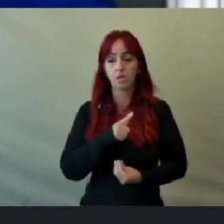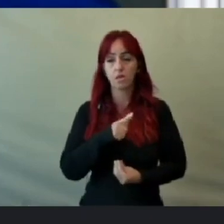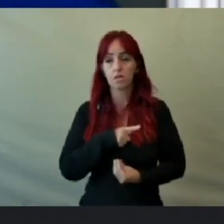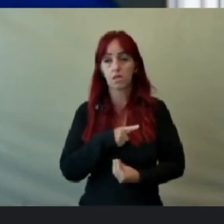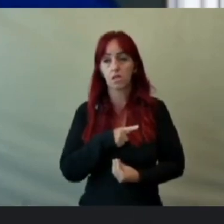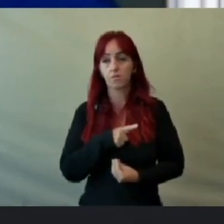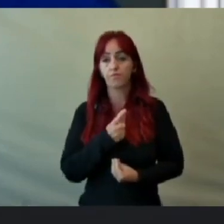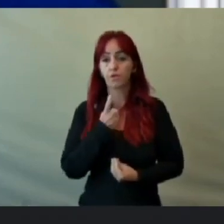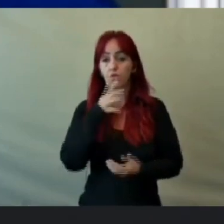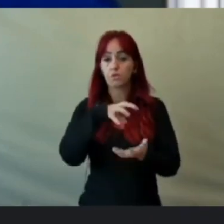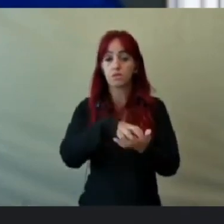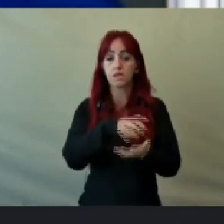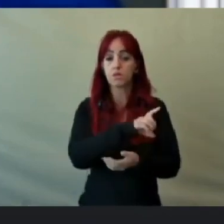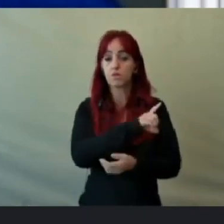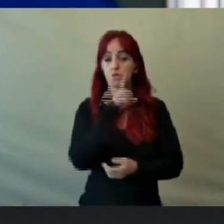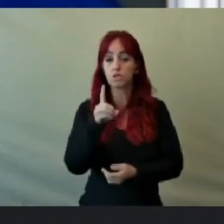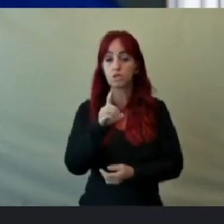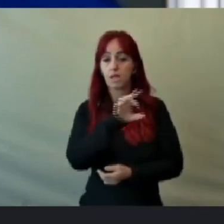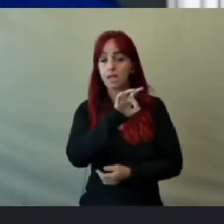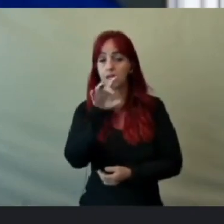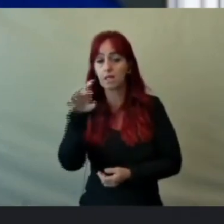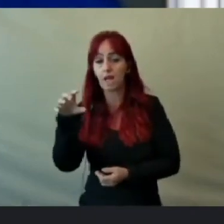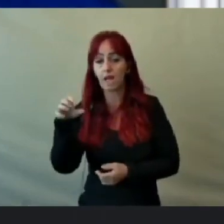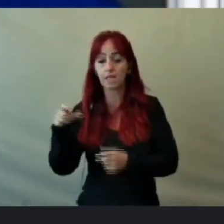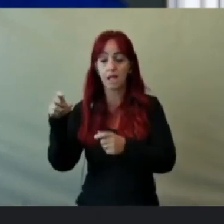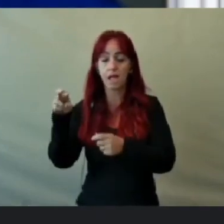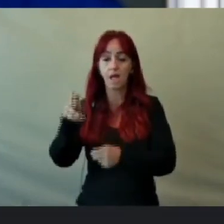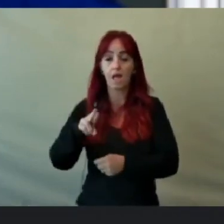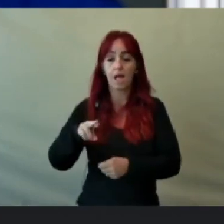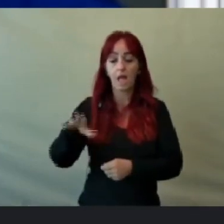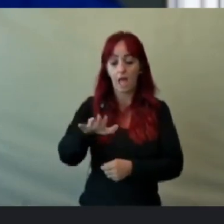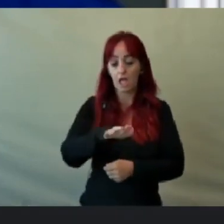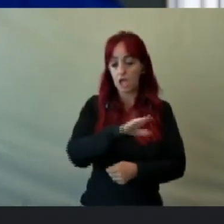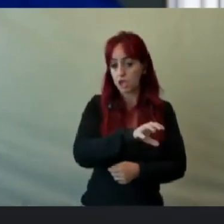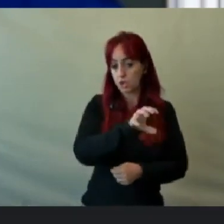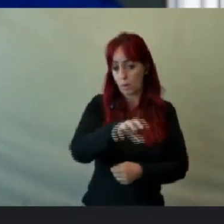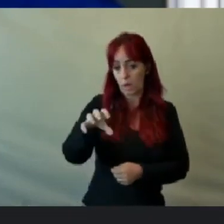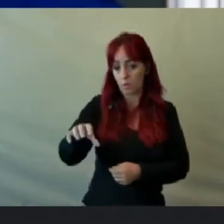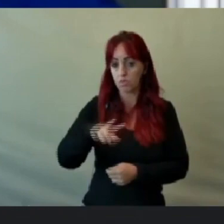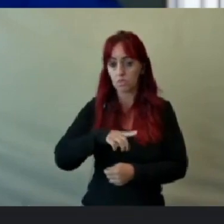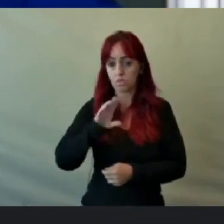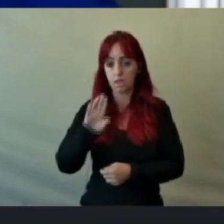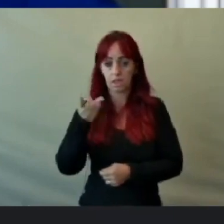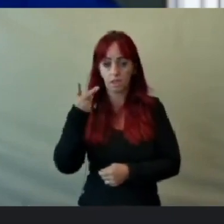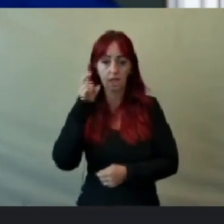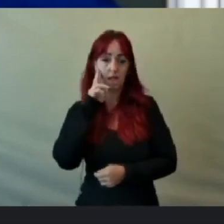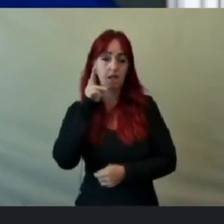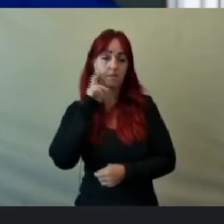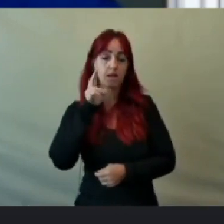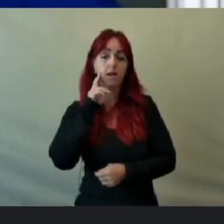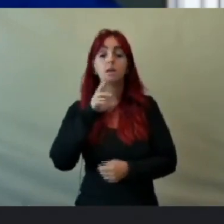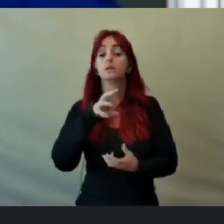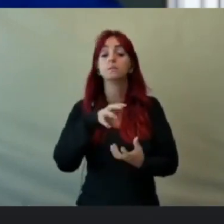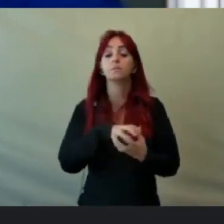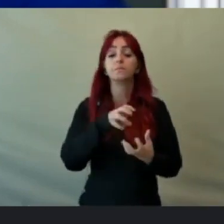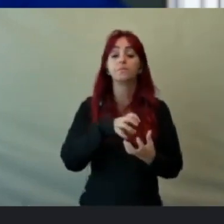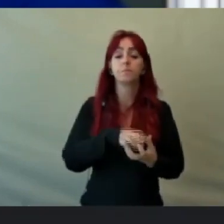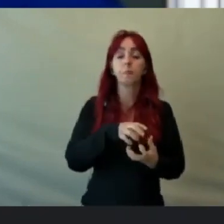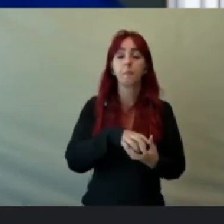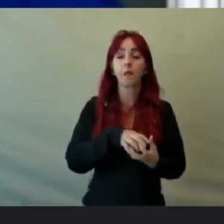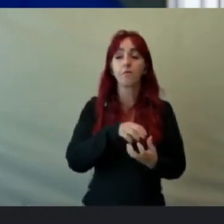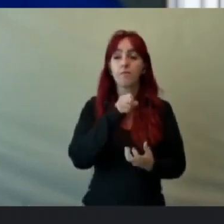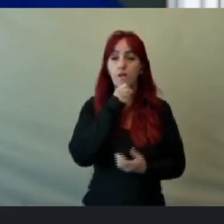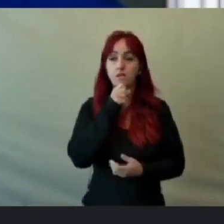regional de Belo Horizonte lembrando que uma população envelhecida de mais de 20% talvez isso não dê conta